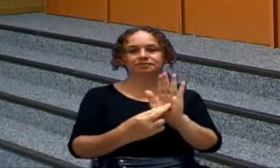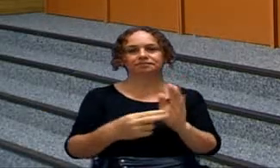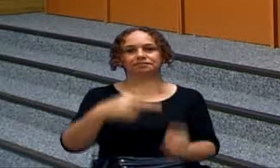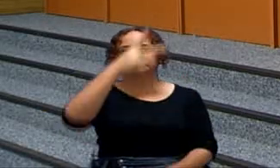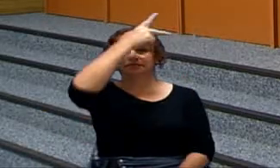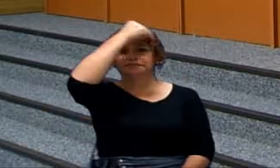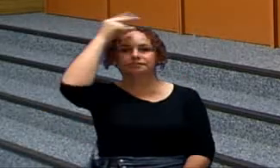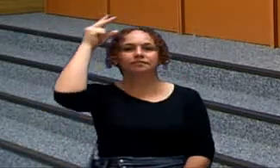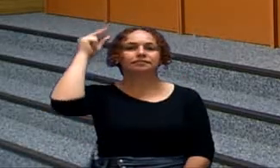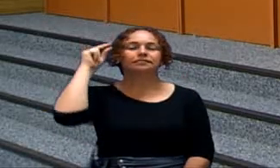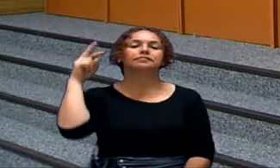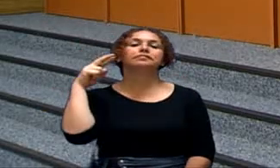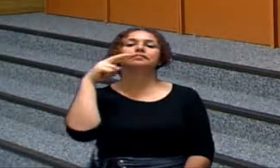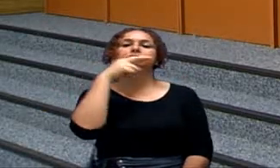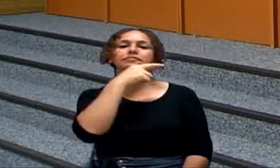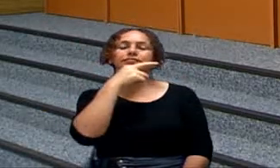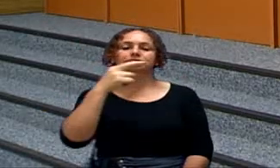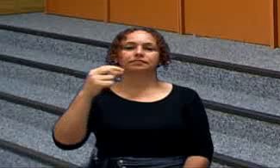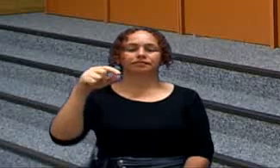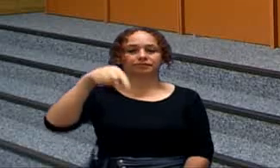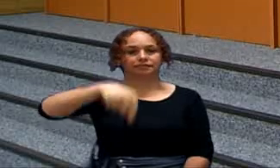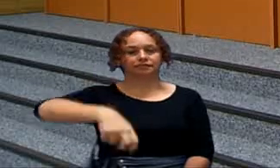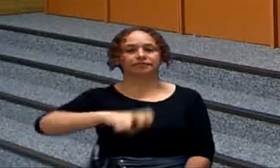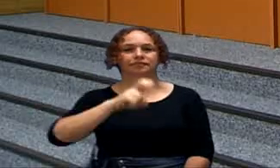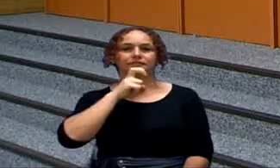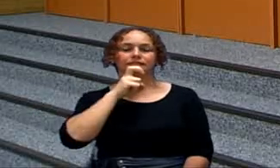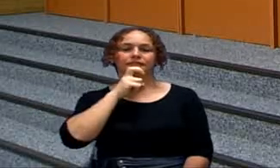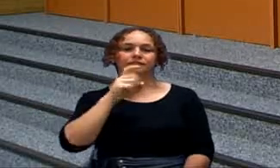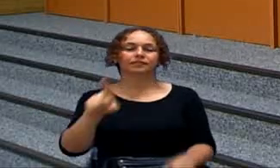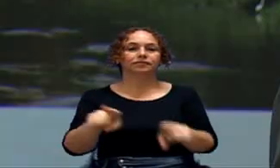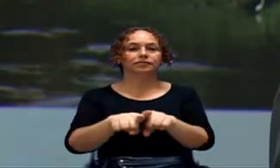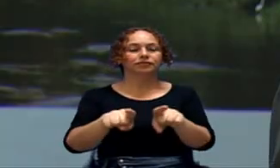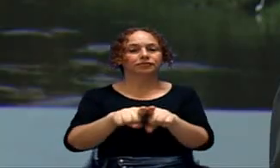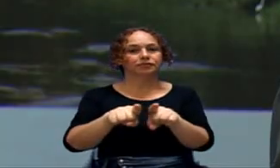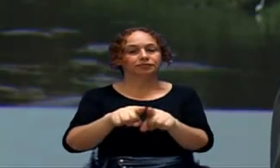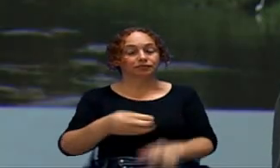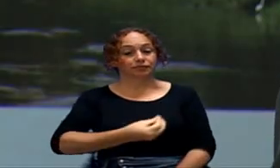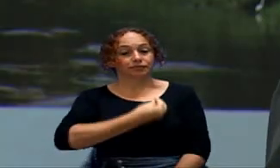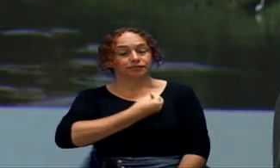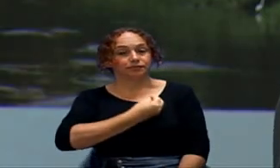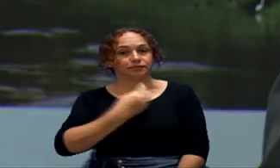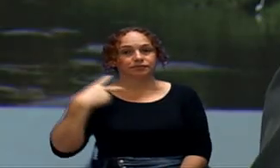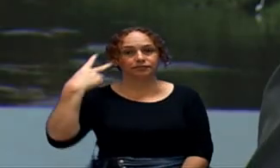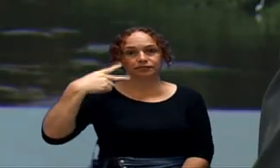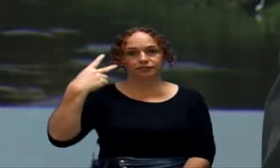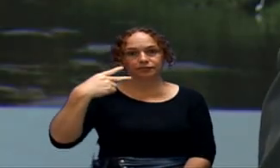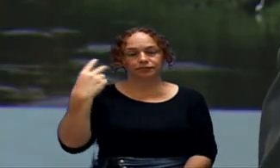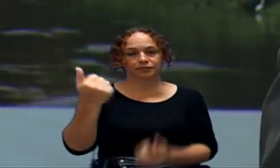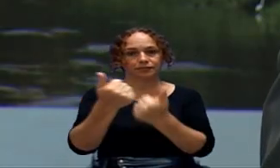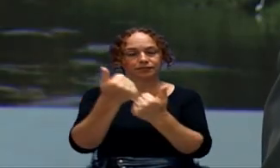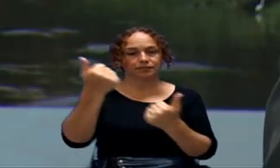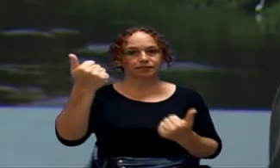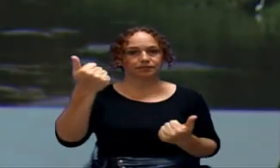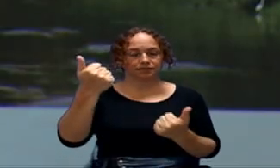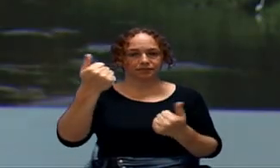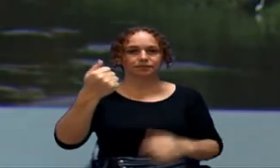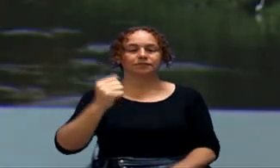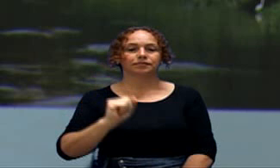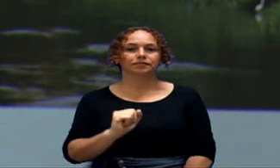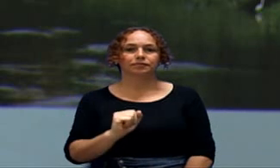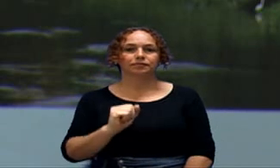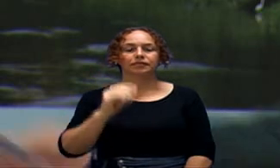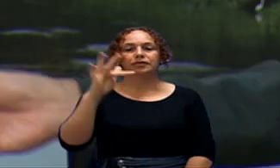cidade, Rodrigo Manga. Também a presença do vereador e segundo vice-presidente da mesa diretora,